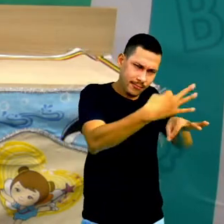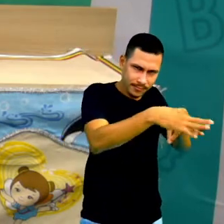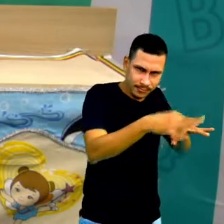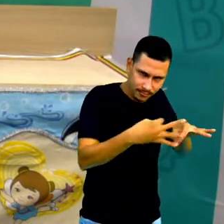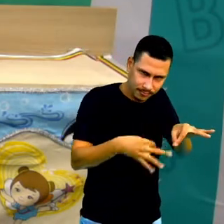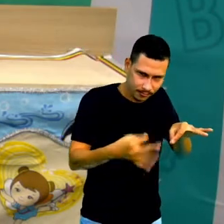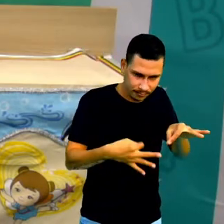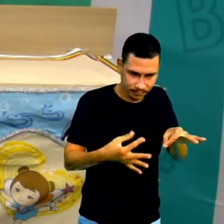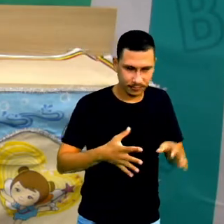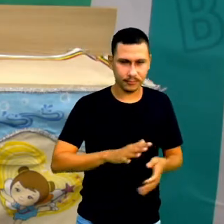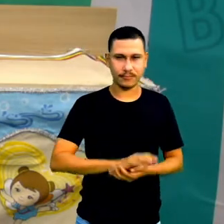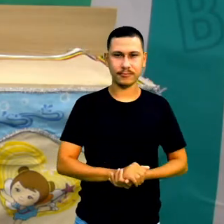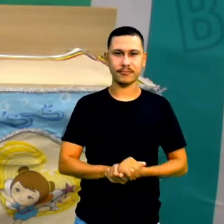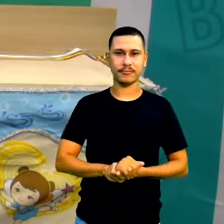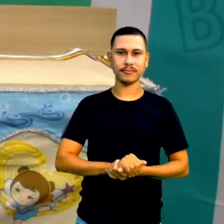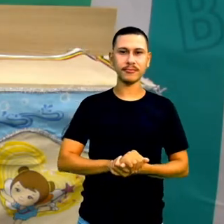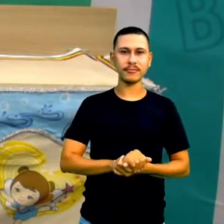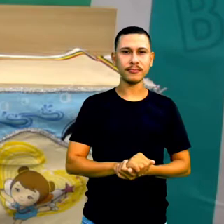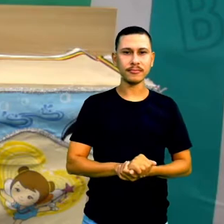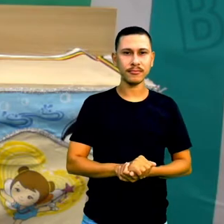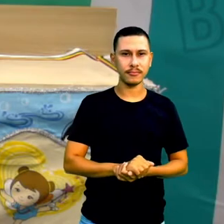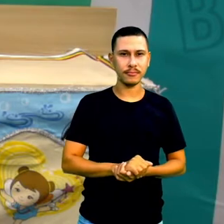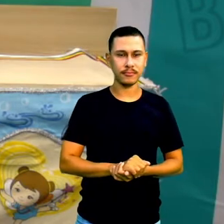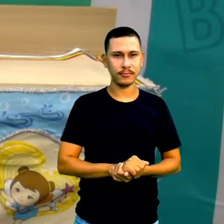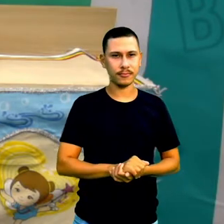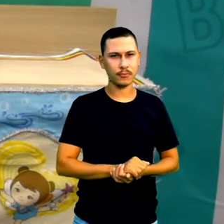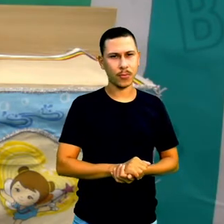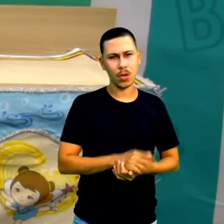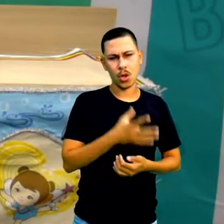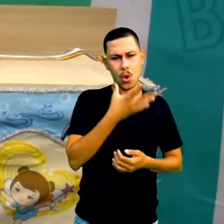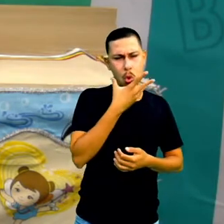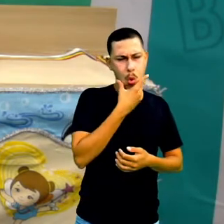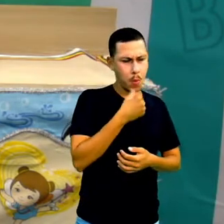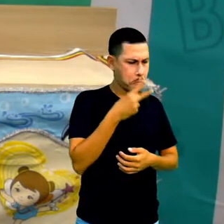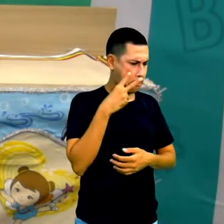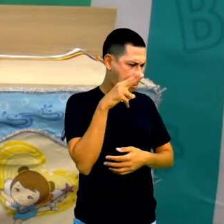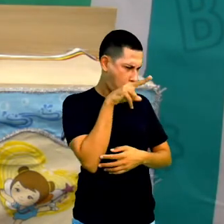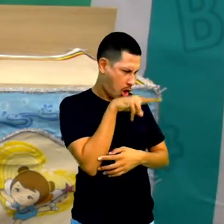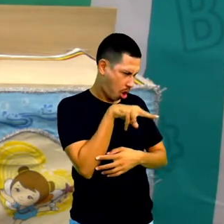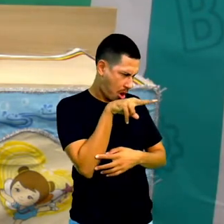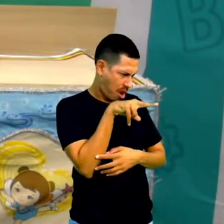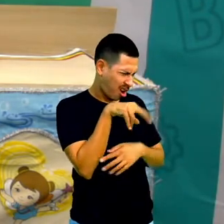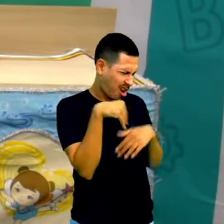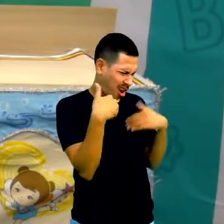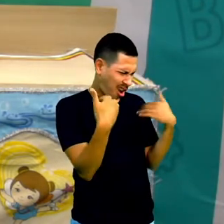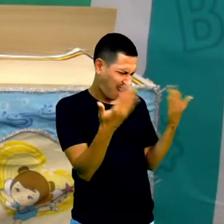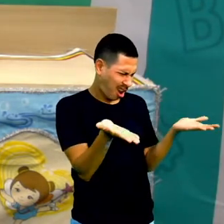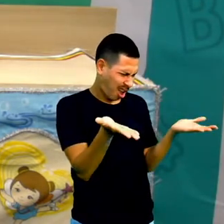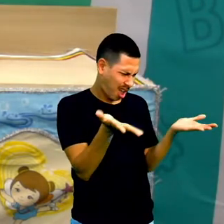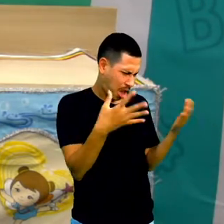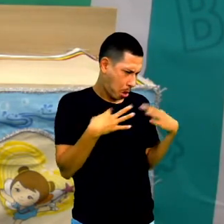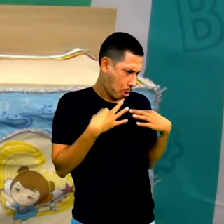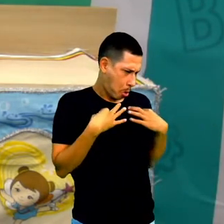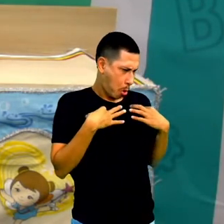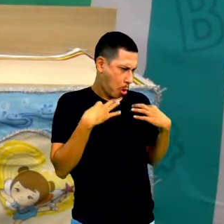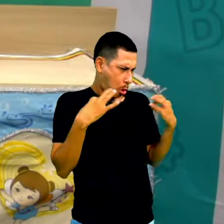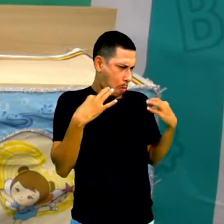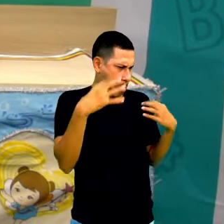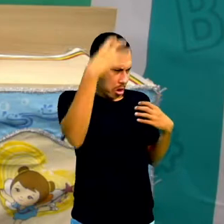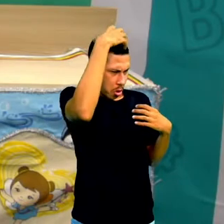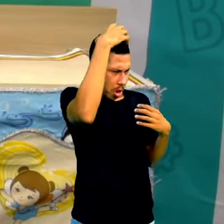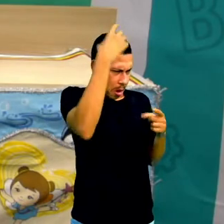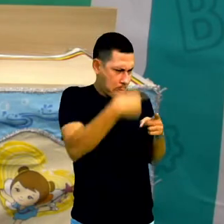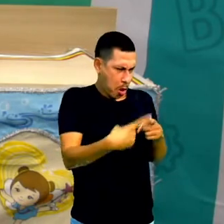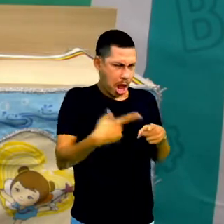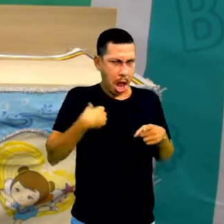né? Isso. E ele olhou o ministro e não viu nada, gente. Por quê? Se eu